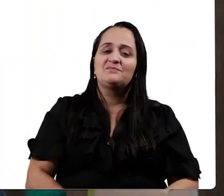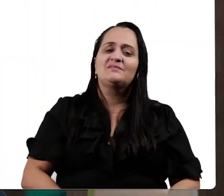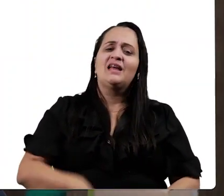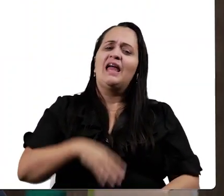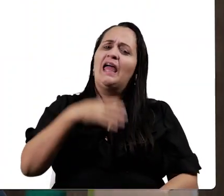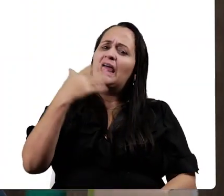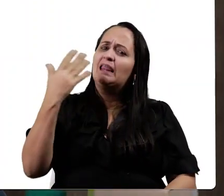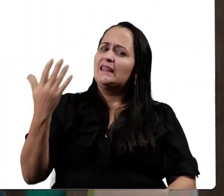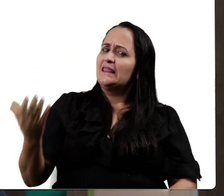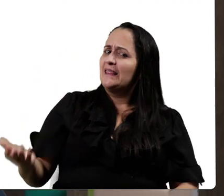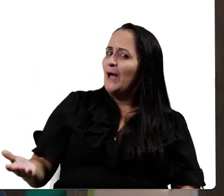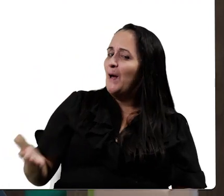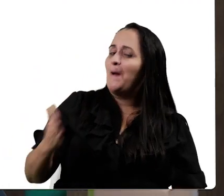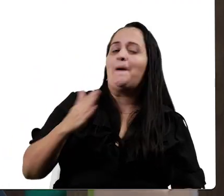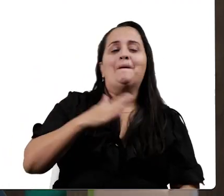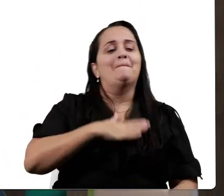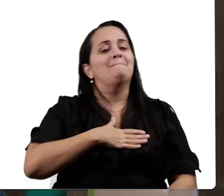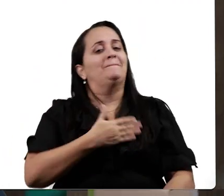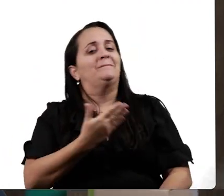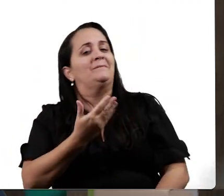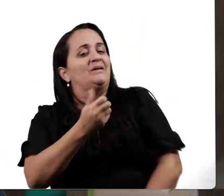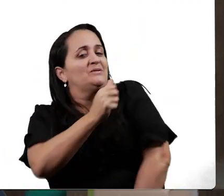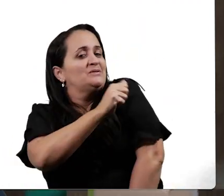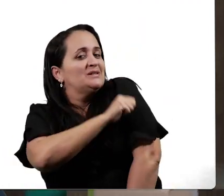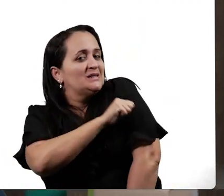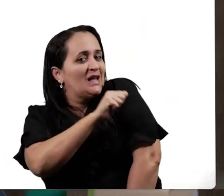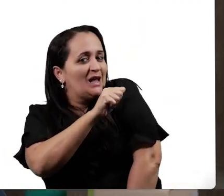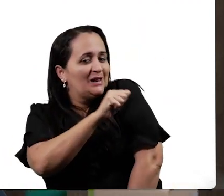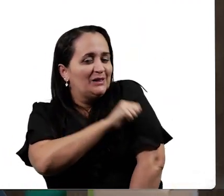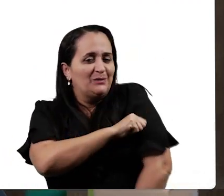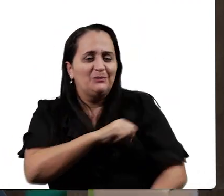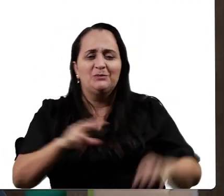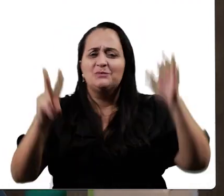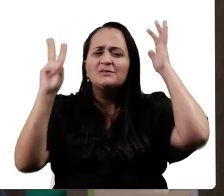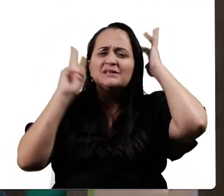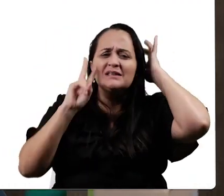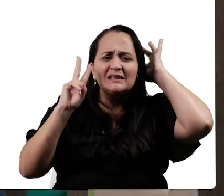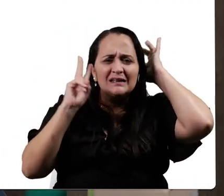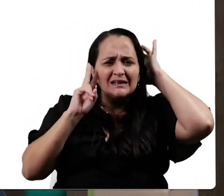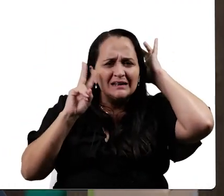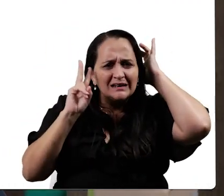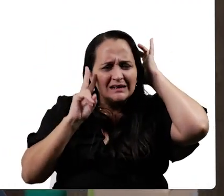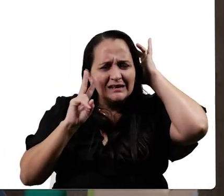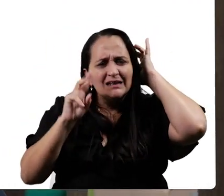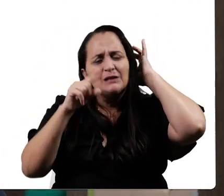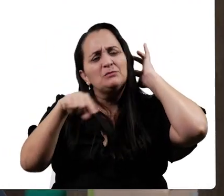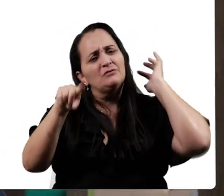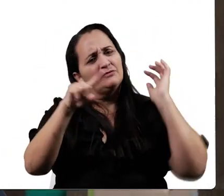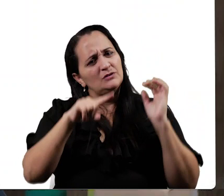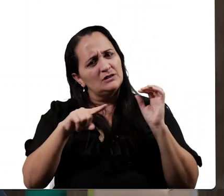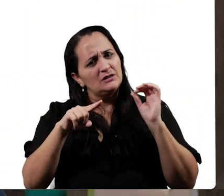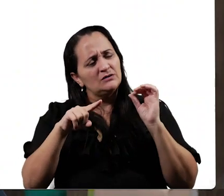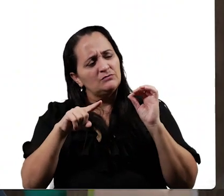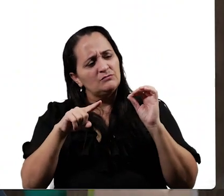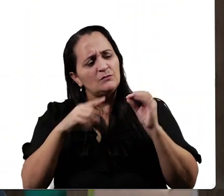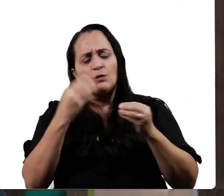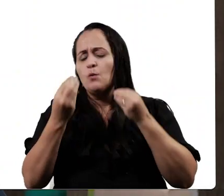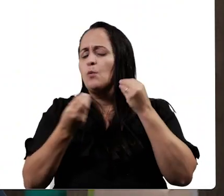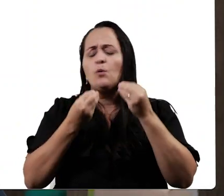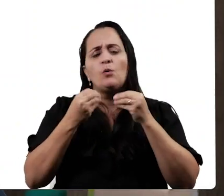meus alunos vocês relembram estão lembrados aí fixado na memória como é